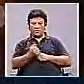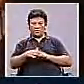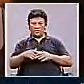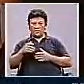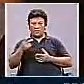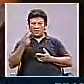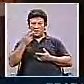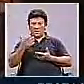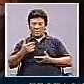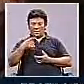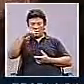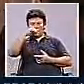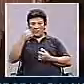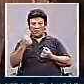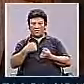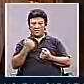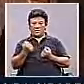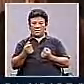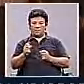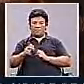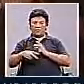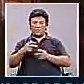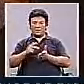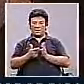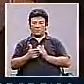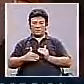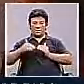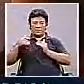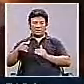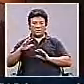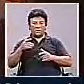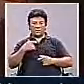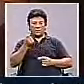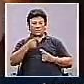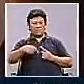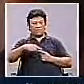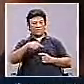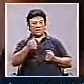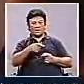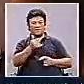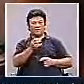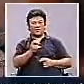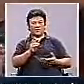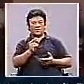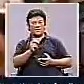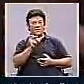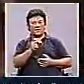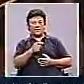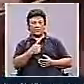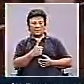atualidade e habituados a guiar esses carros modernos com alta tecnologia, quando damos uma voltinha num carro com 20 ou 30 anos,